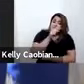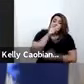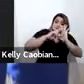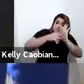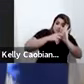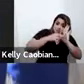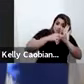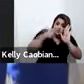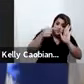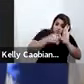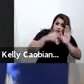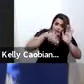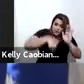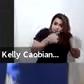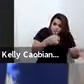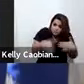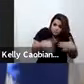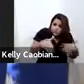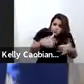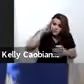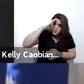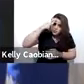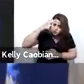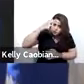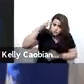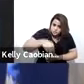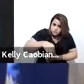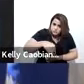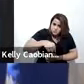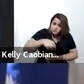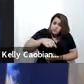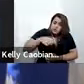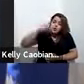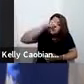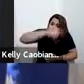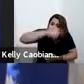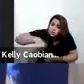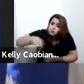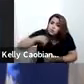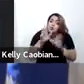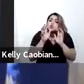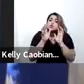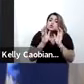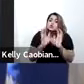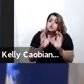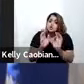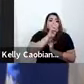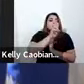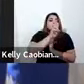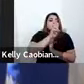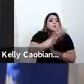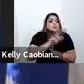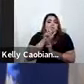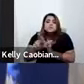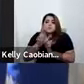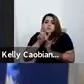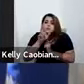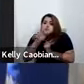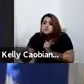Grande Curitiba já estava dando respostas aos trabalhadores desde a supressão desses direitos.